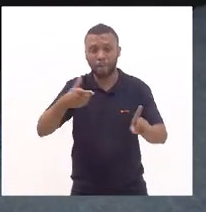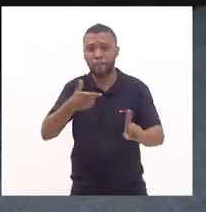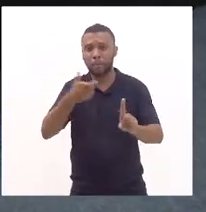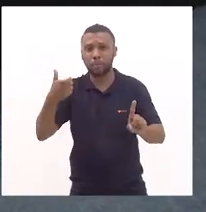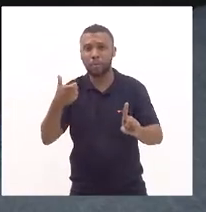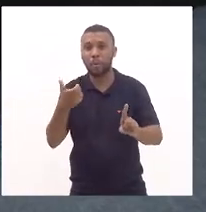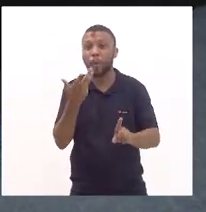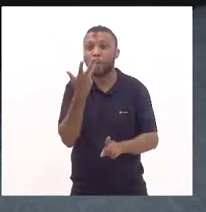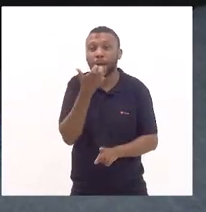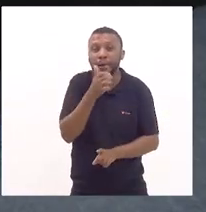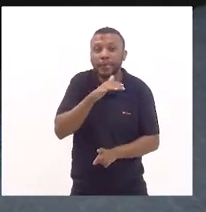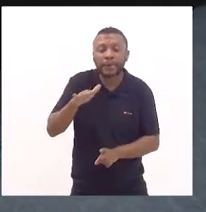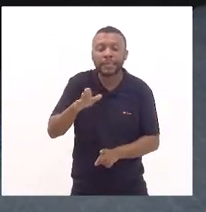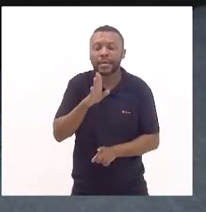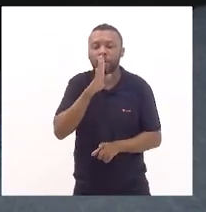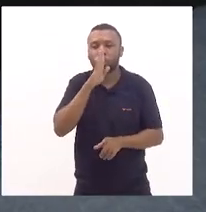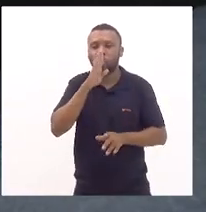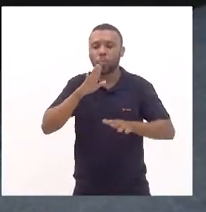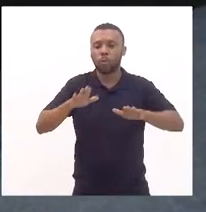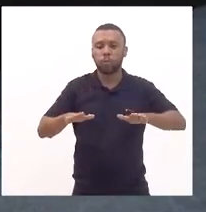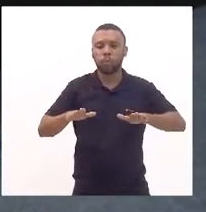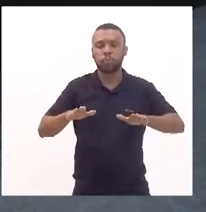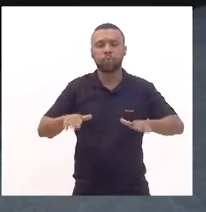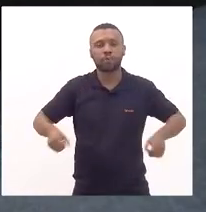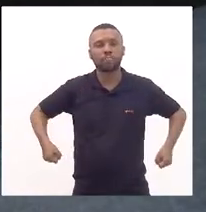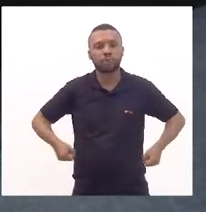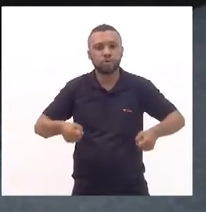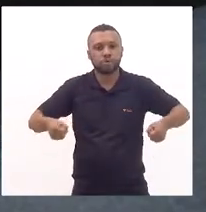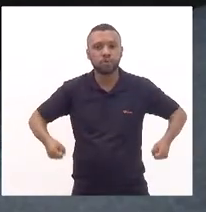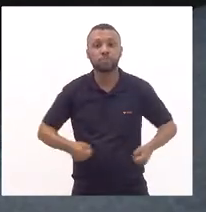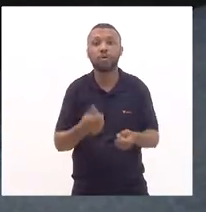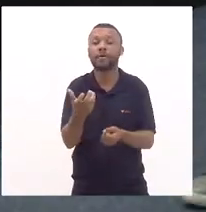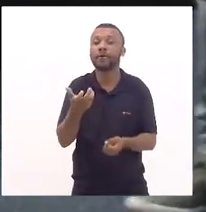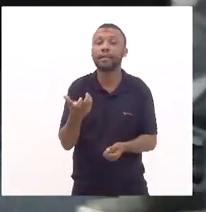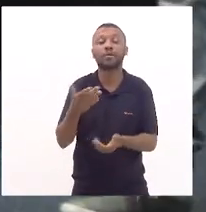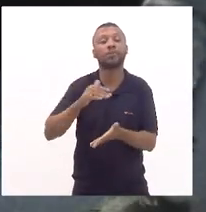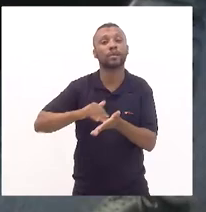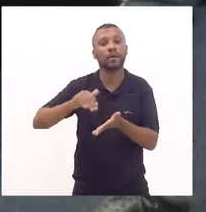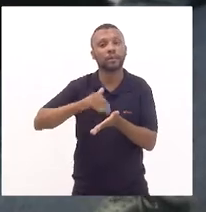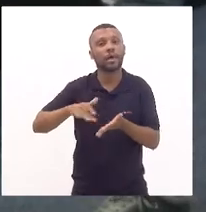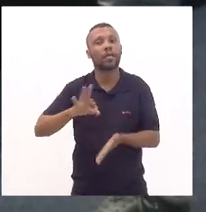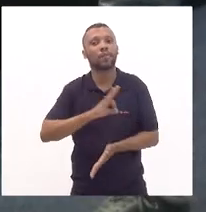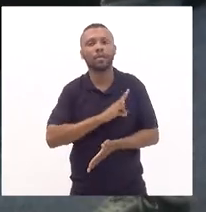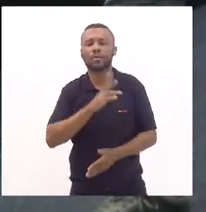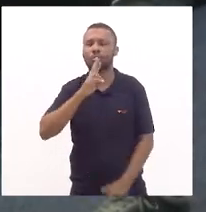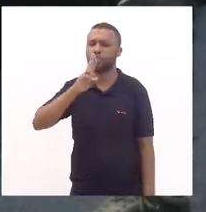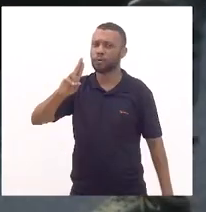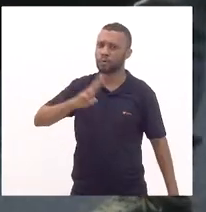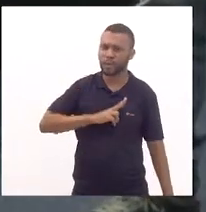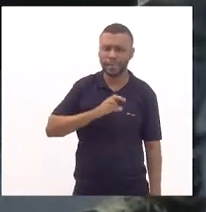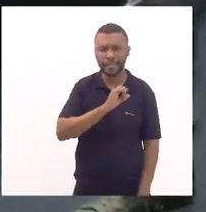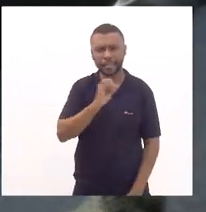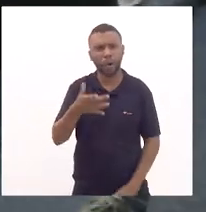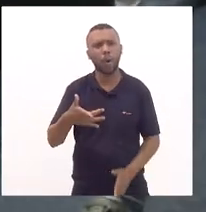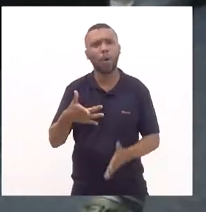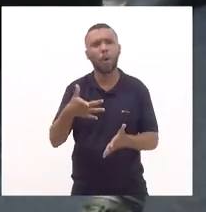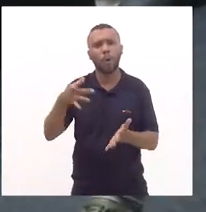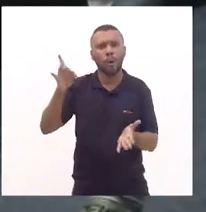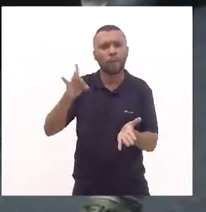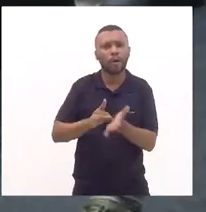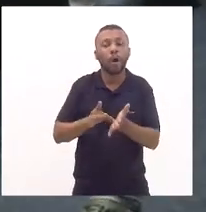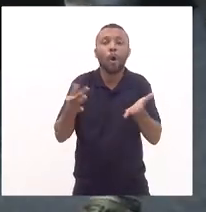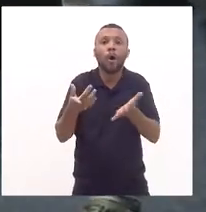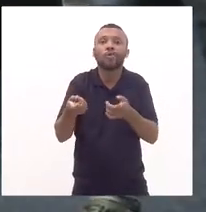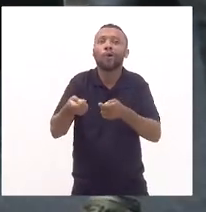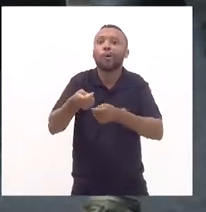uma criança paralítica. E eu gostaria que o secretário me respondesse se eu oficializei. E hoje o